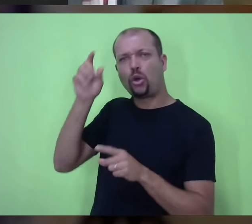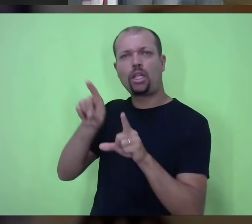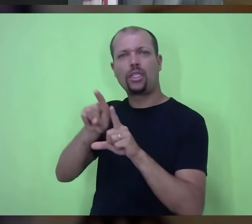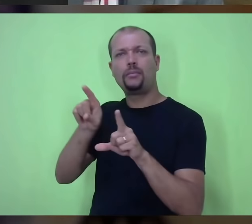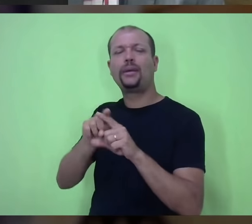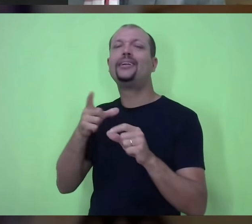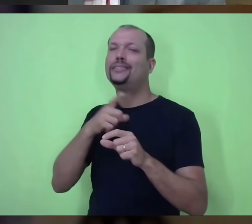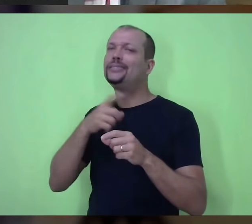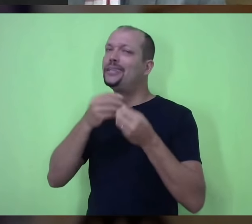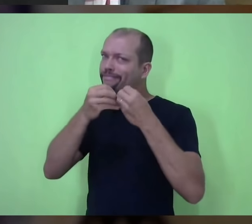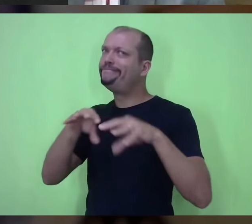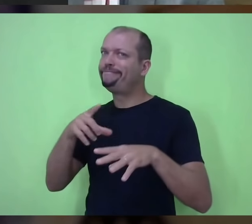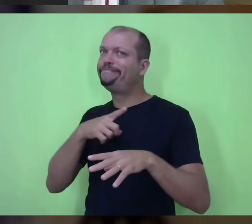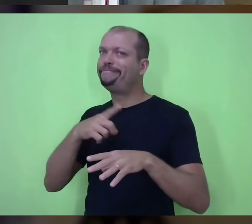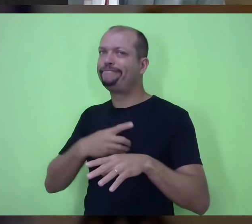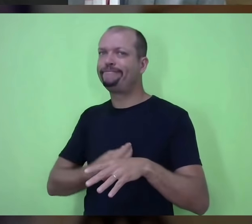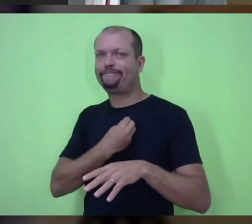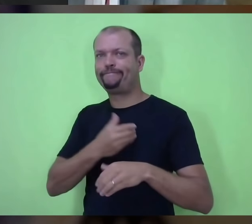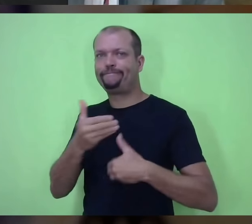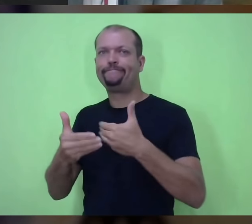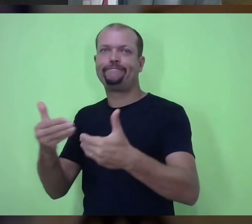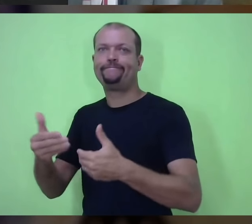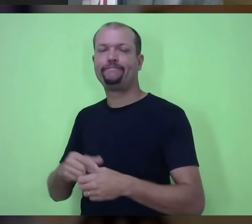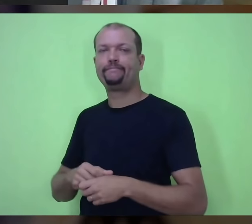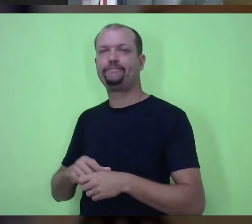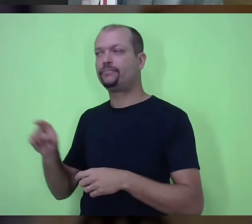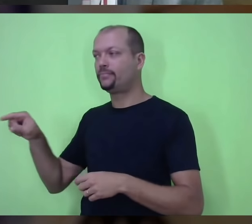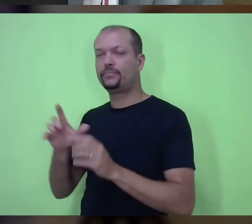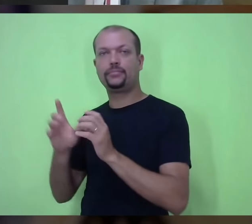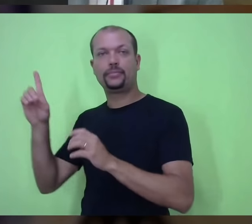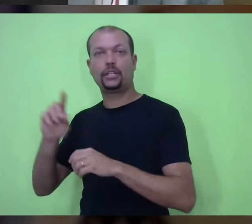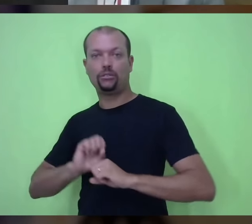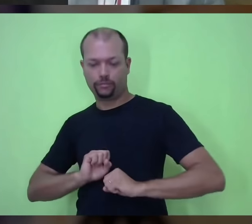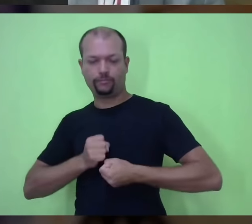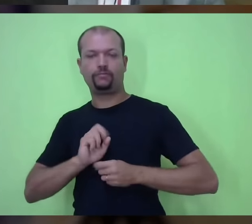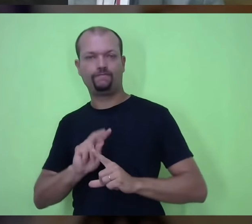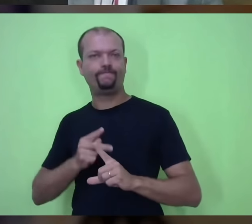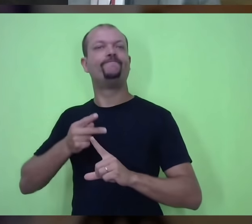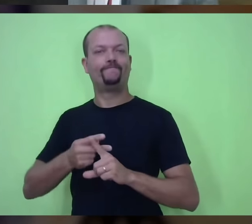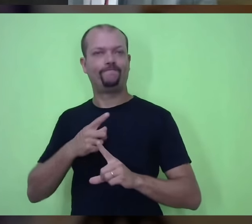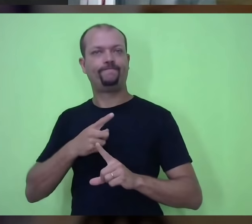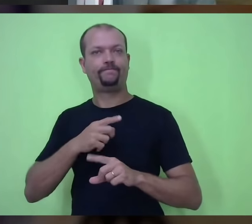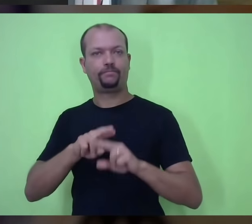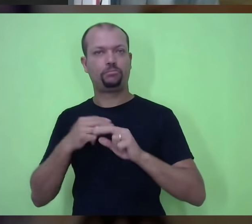também tem consequências profundas. O esforço foi muito grande da parte de Deus por nós.